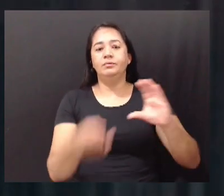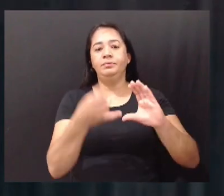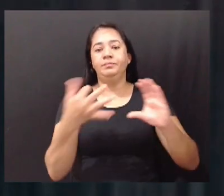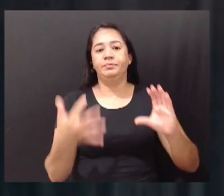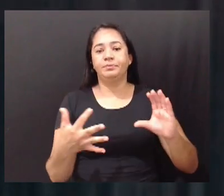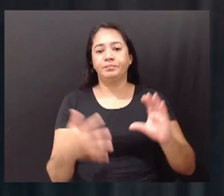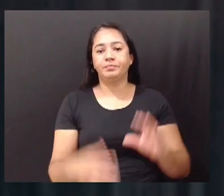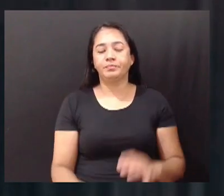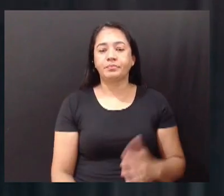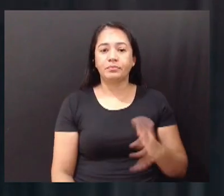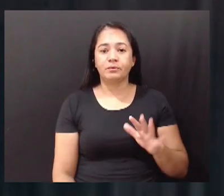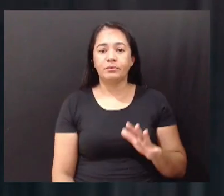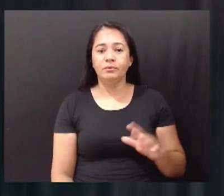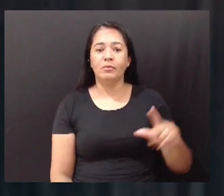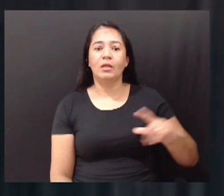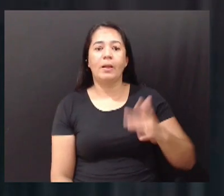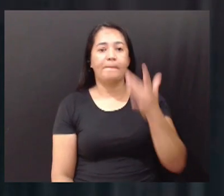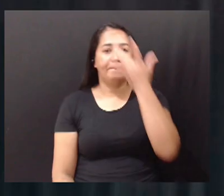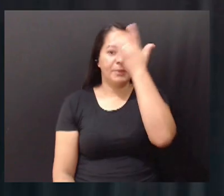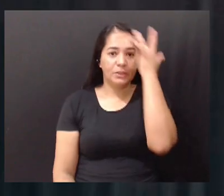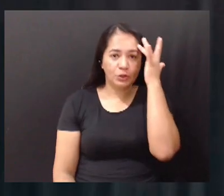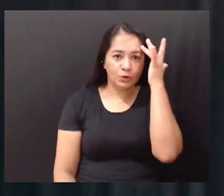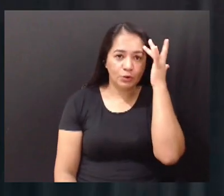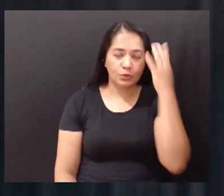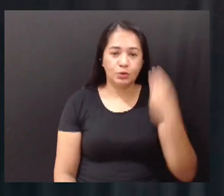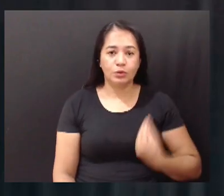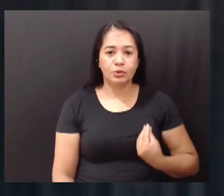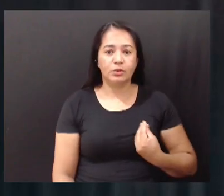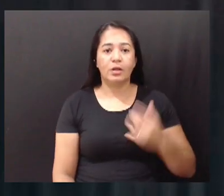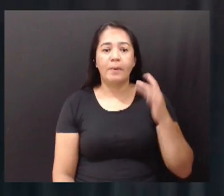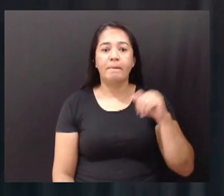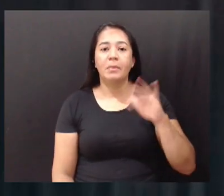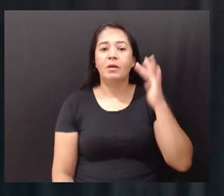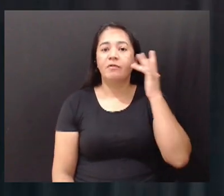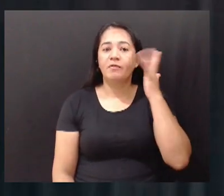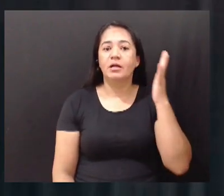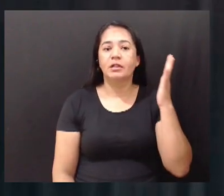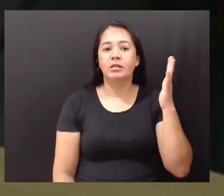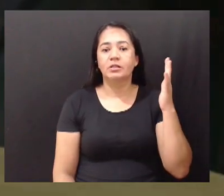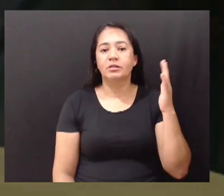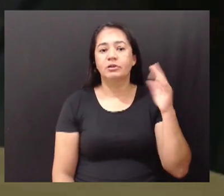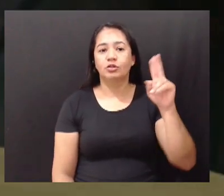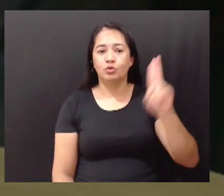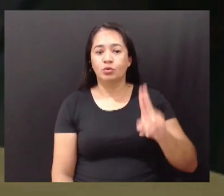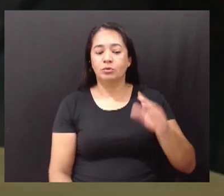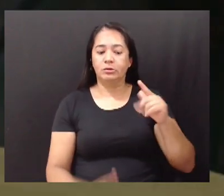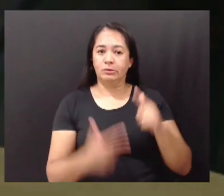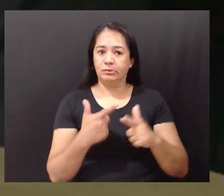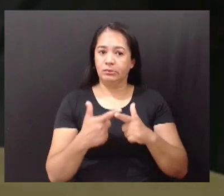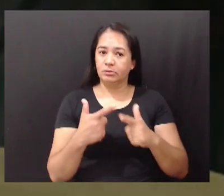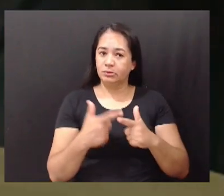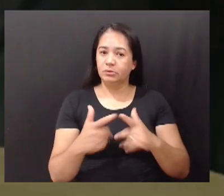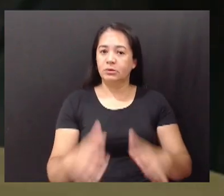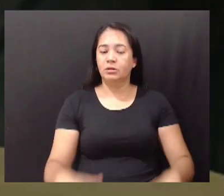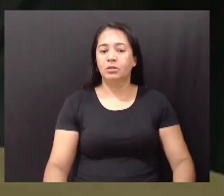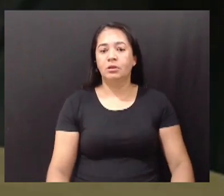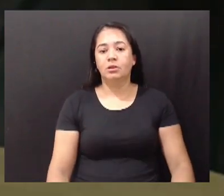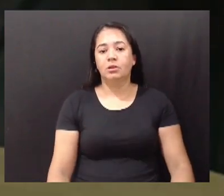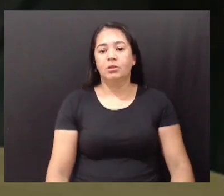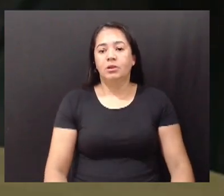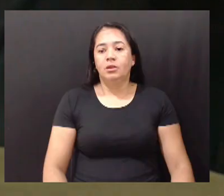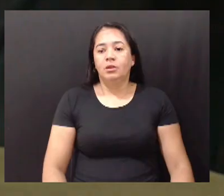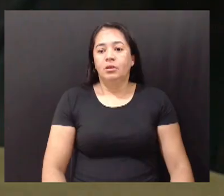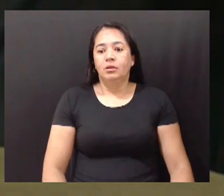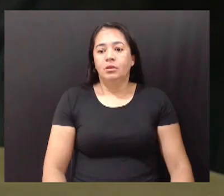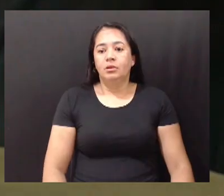sim algumas pessoas que têm mais facilidade para desenvolver esse uso problemático. excelente. Vamos lá, a última